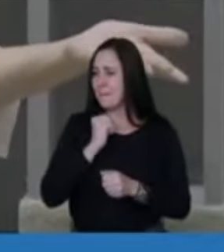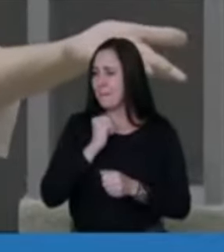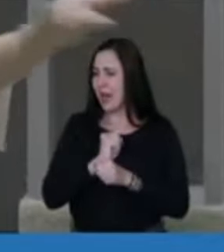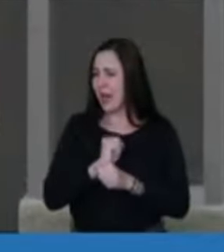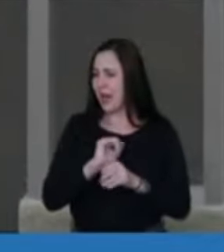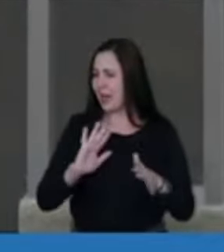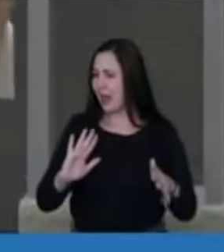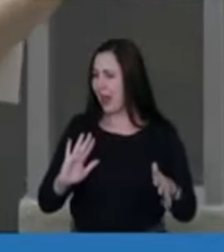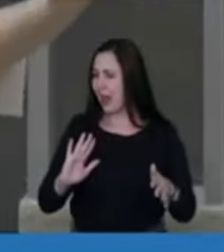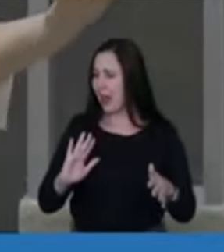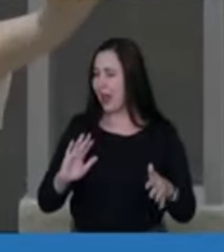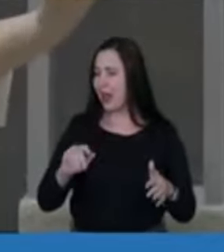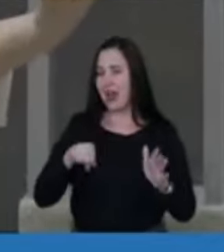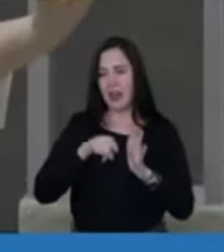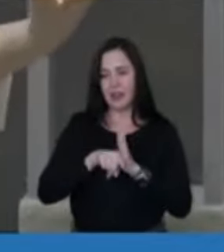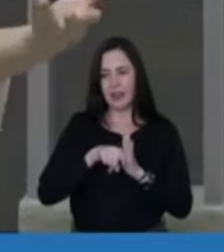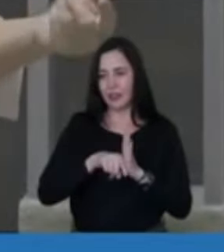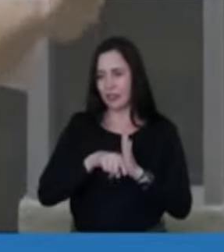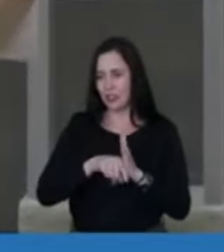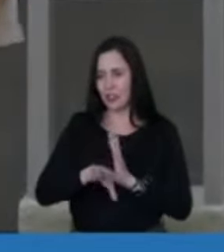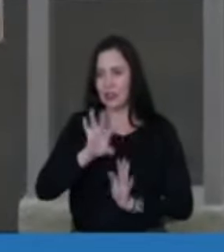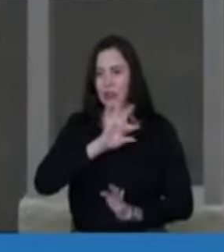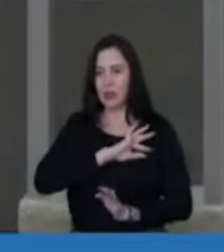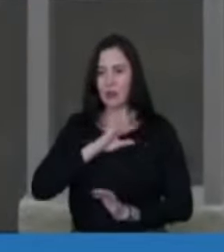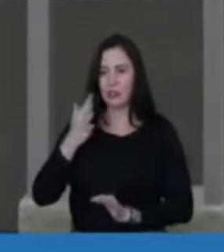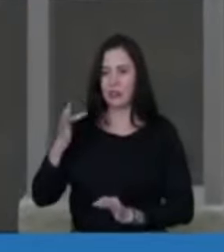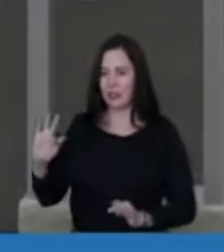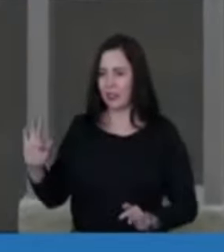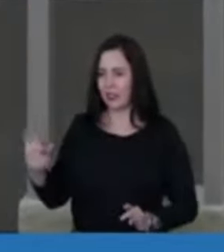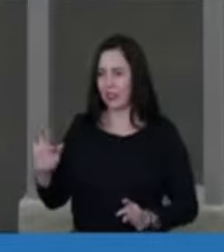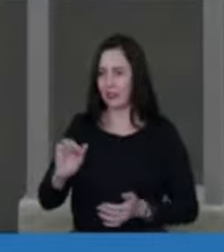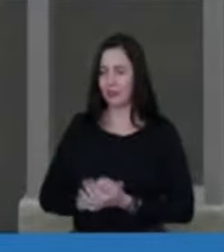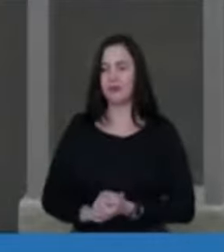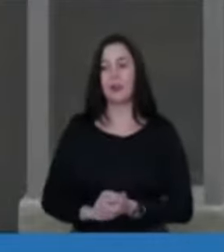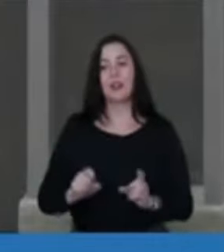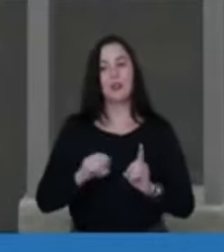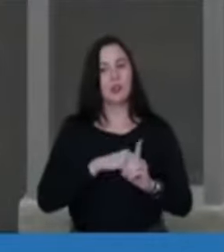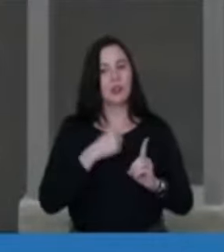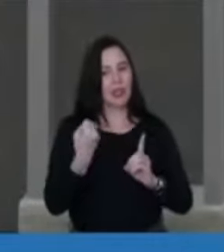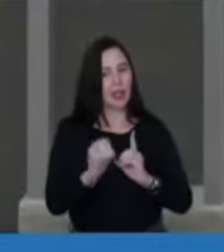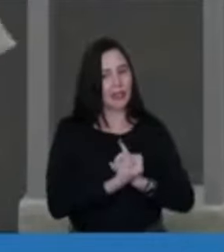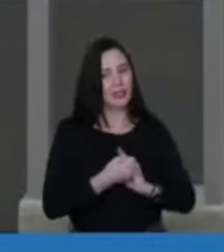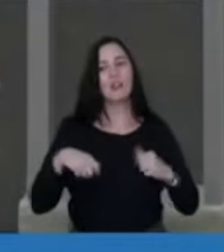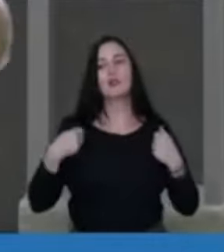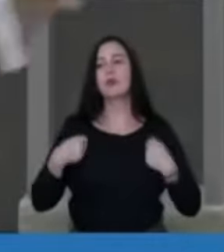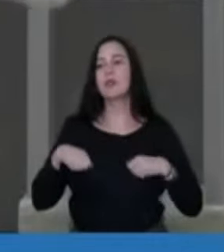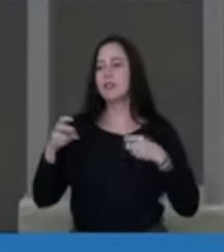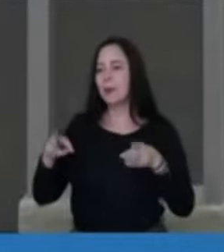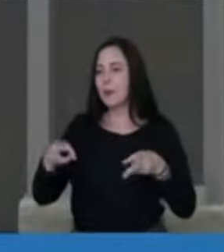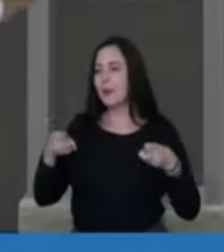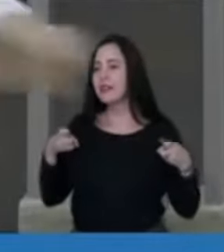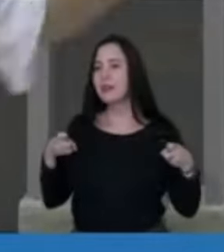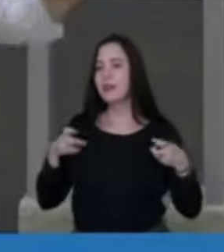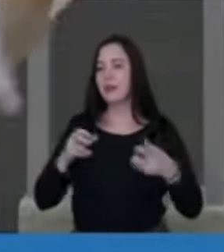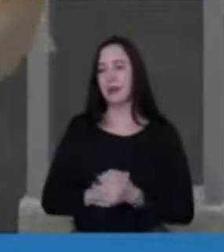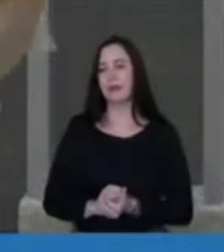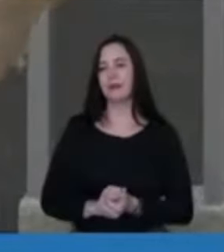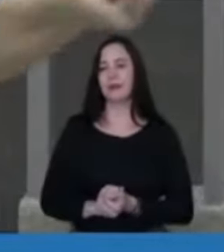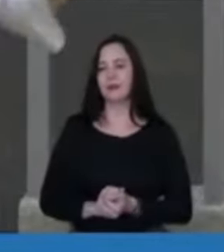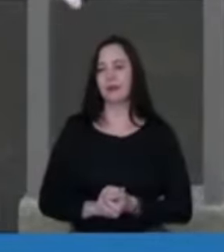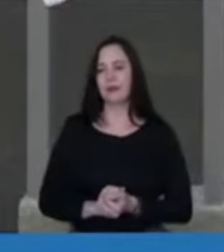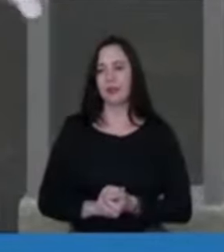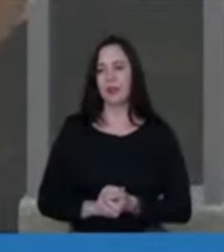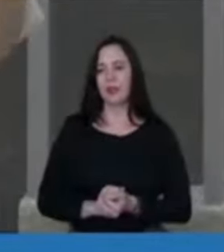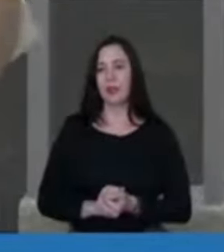Federal? Não mudou nada. Mas o que a sociedade tem que perceber é que ela tem que se unificar cada vez mais em frente ampla.